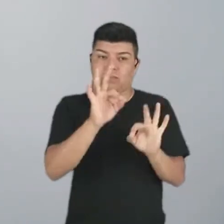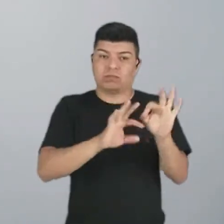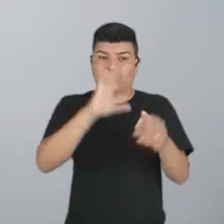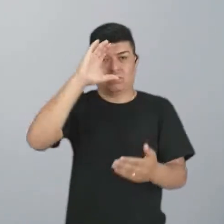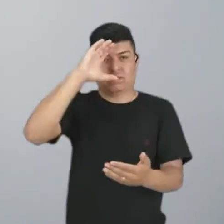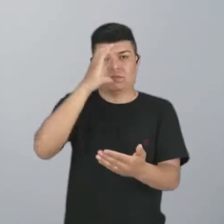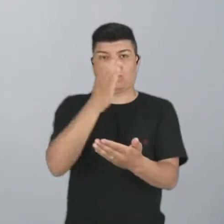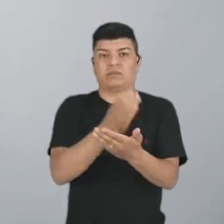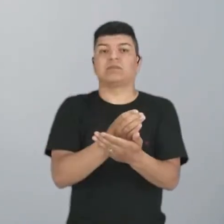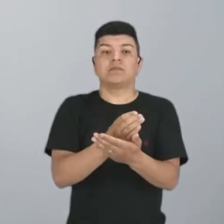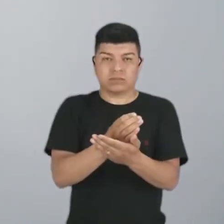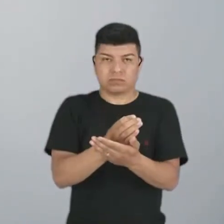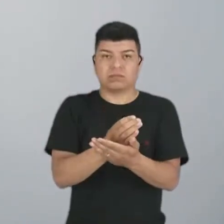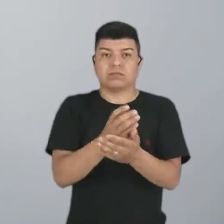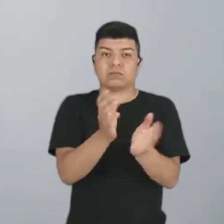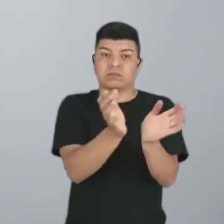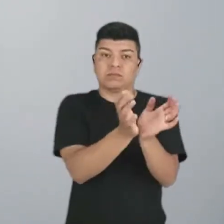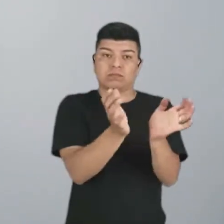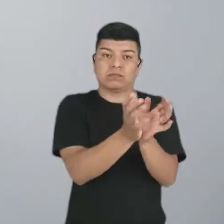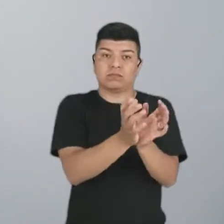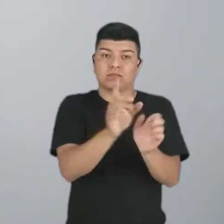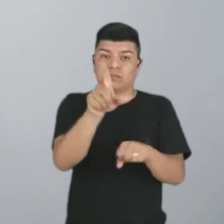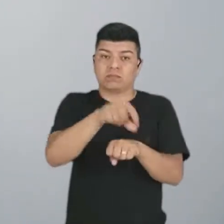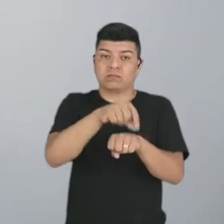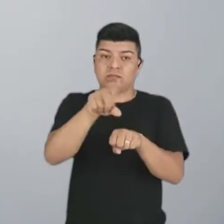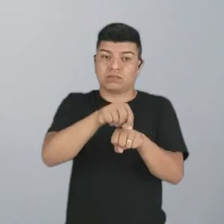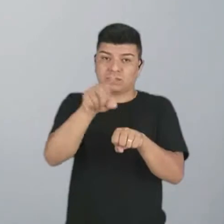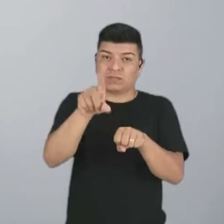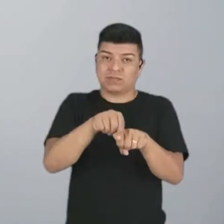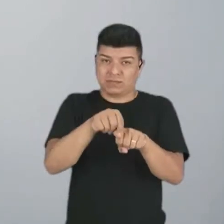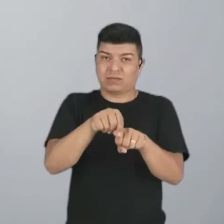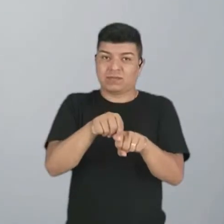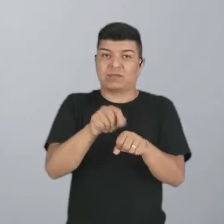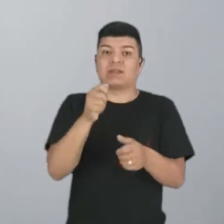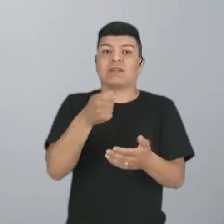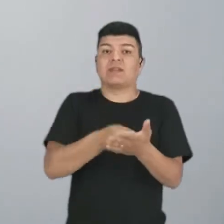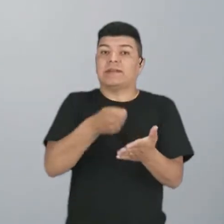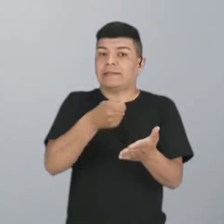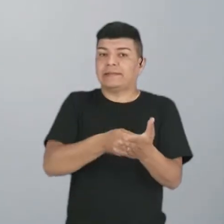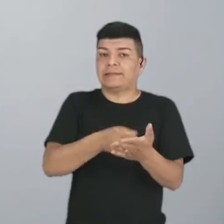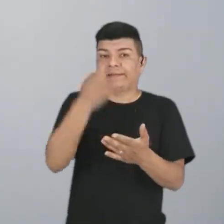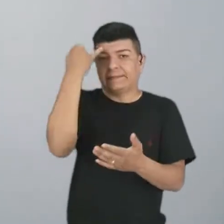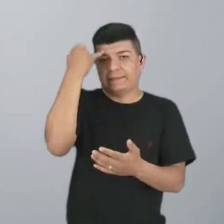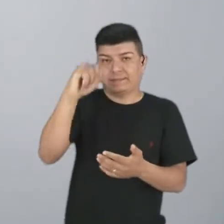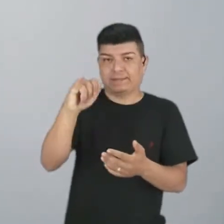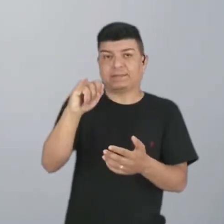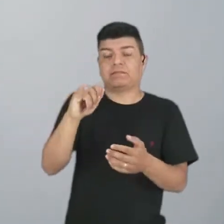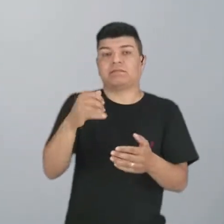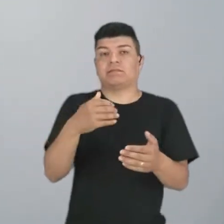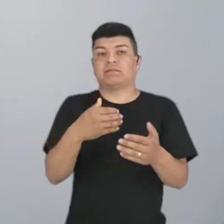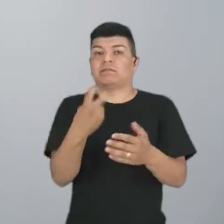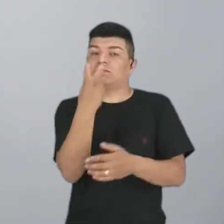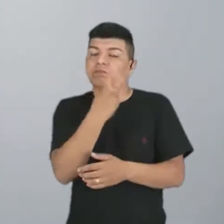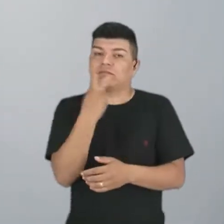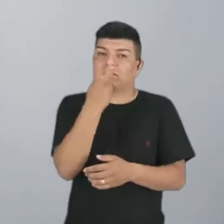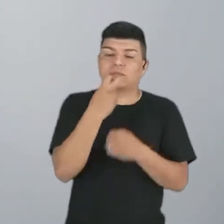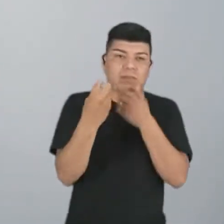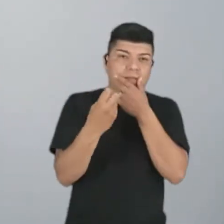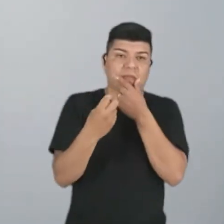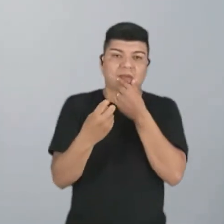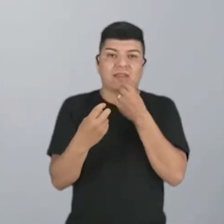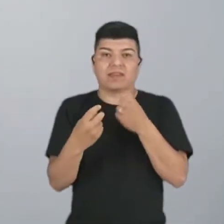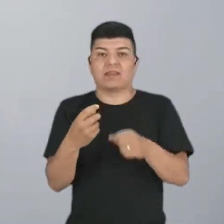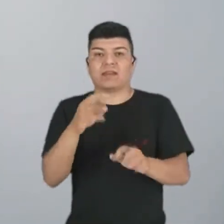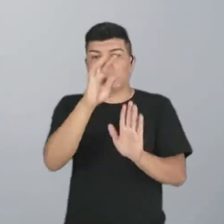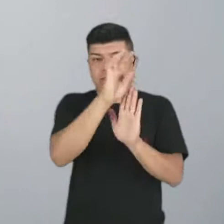tese. Então tese é o conjunto de argumentos que você utiliza para defender uma determinada ideia. Seja oralmente, seja no